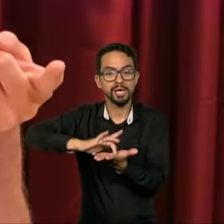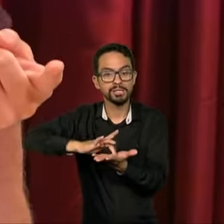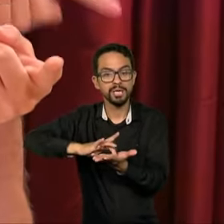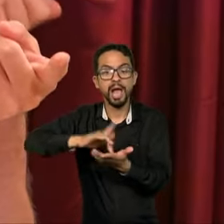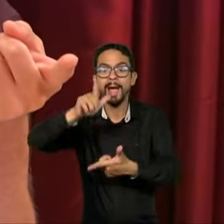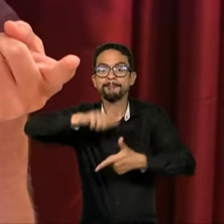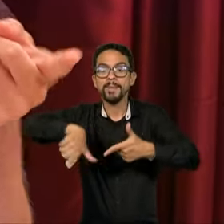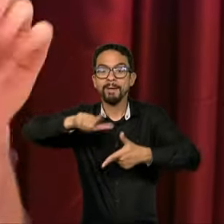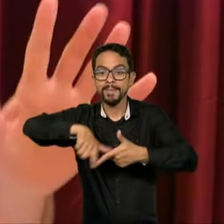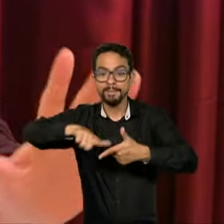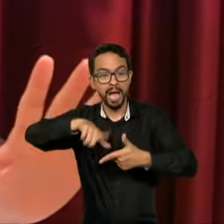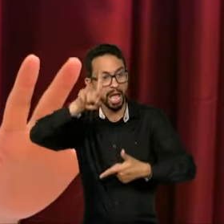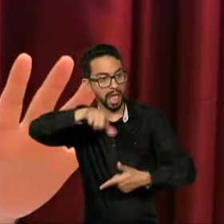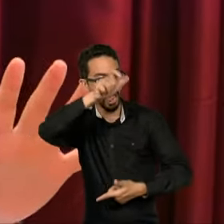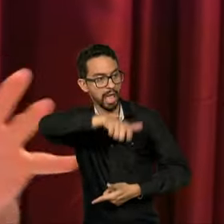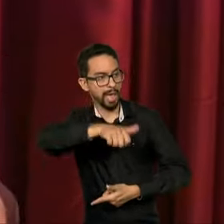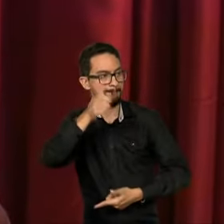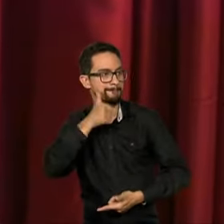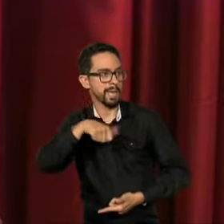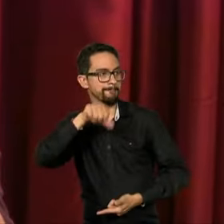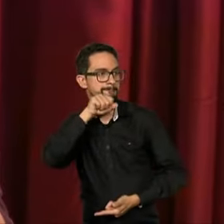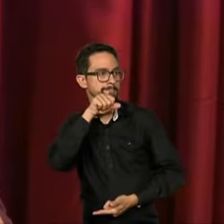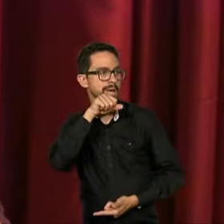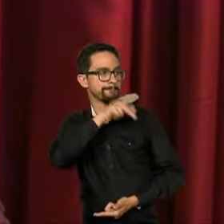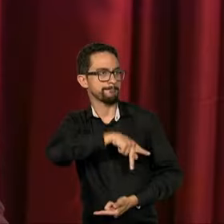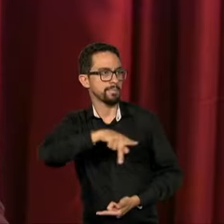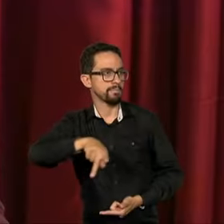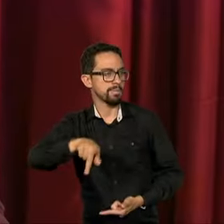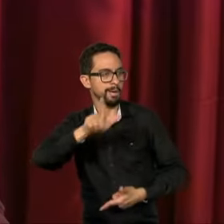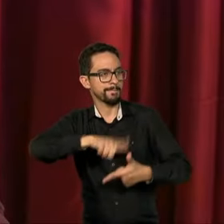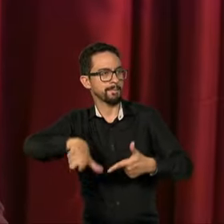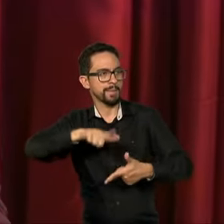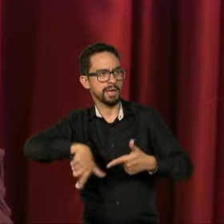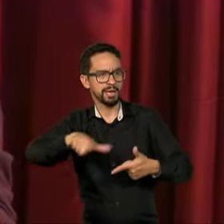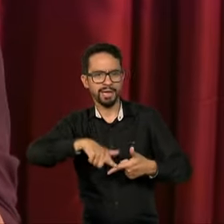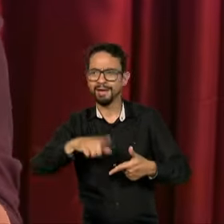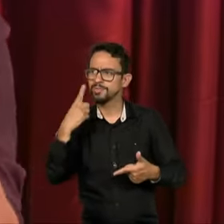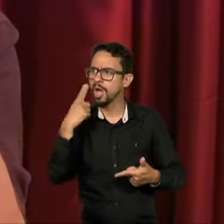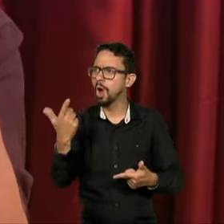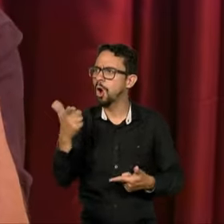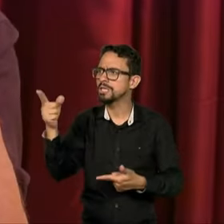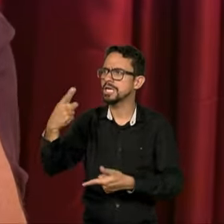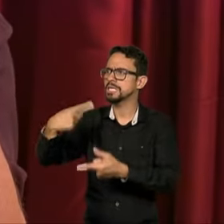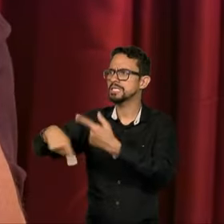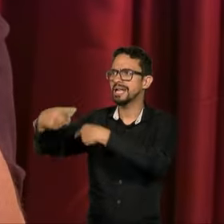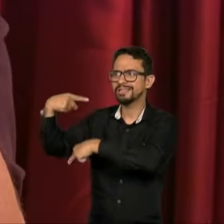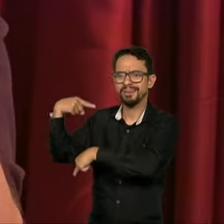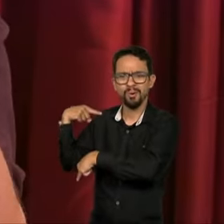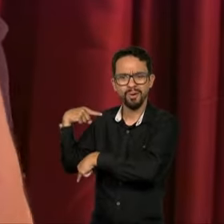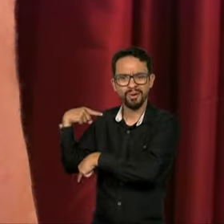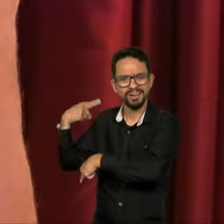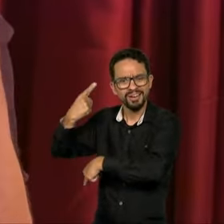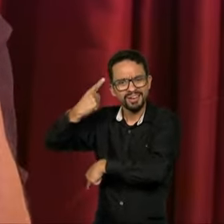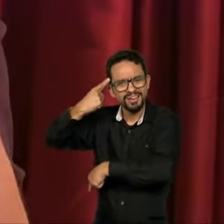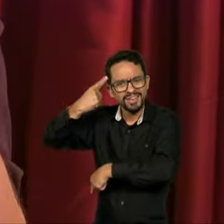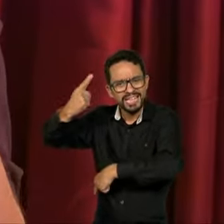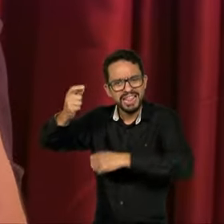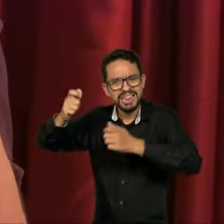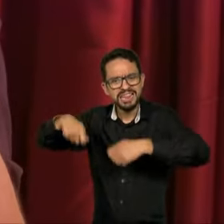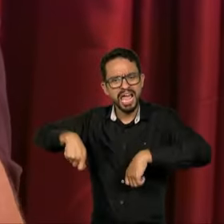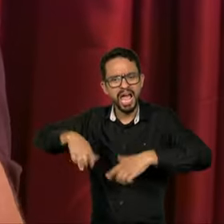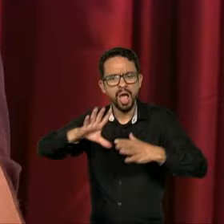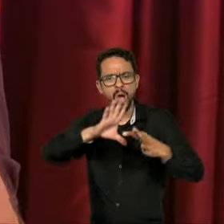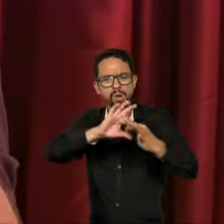mesmo a minha mãe sendo professora de balé. Ela não deixava eu fazer. E eu fico vendo você, um cara que é de uma outra geração, que eu imaginava que poderia, né, vir